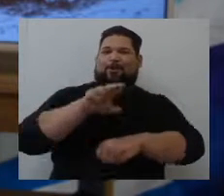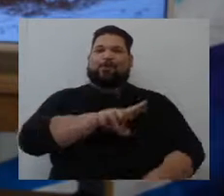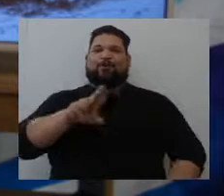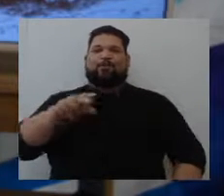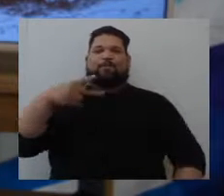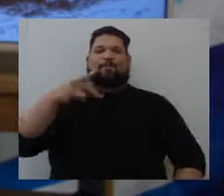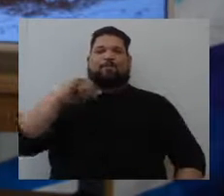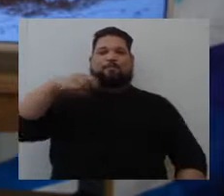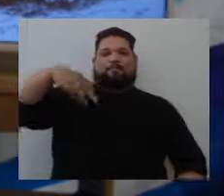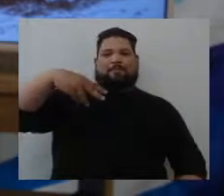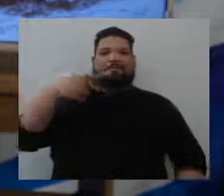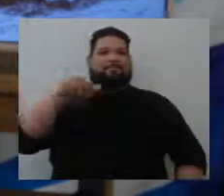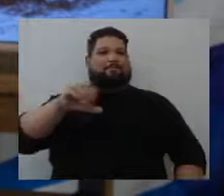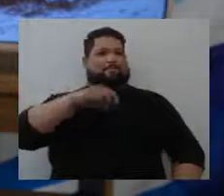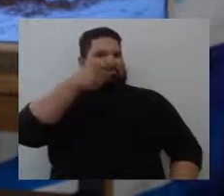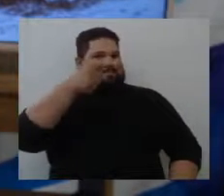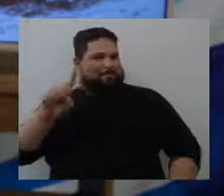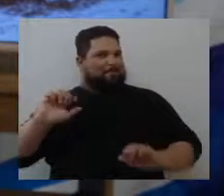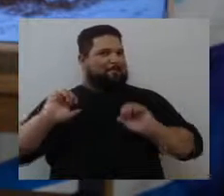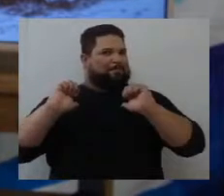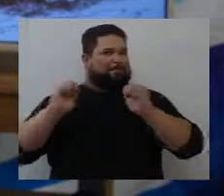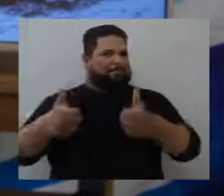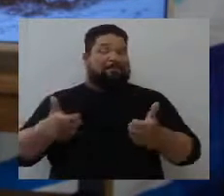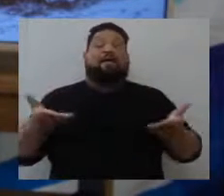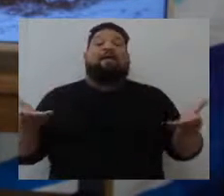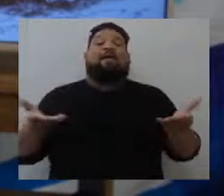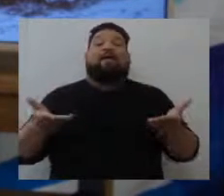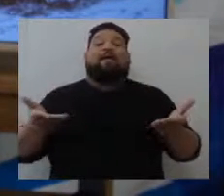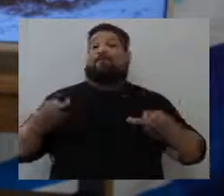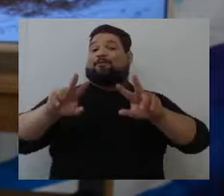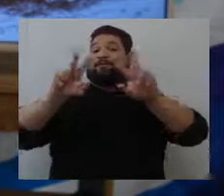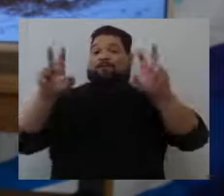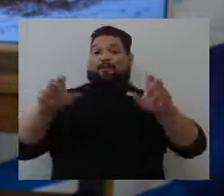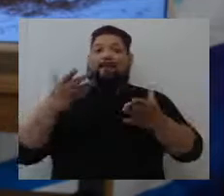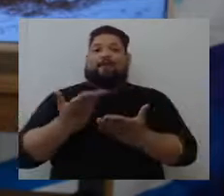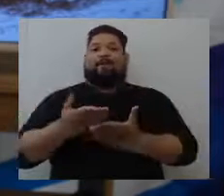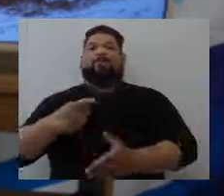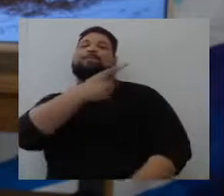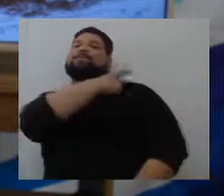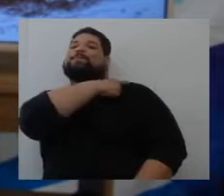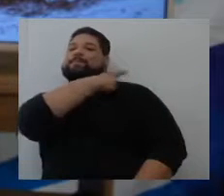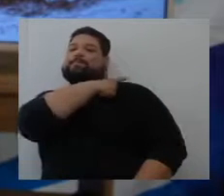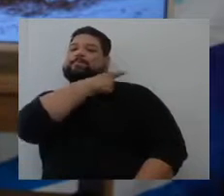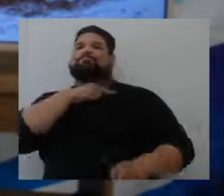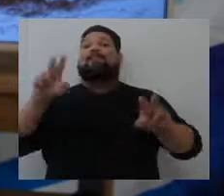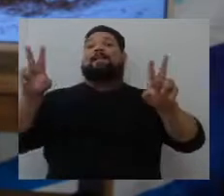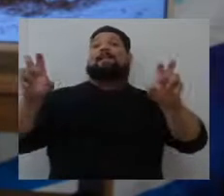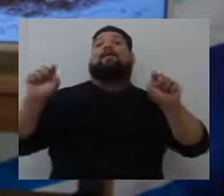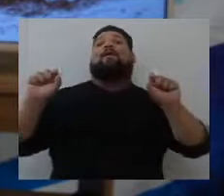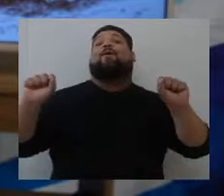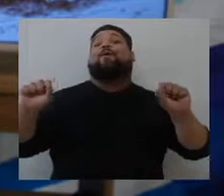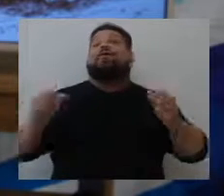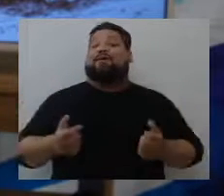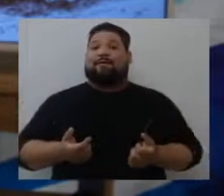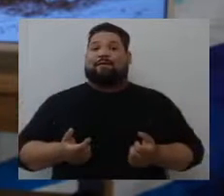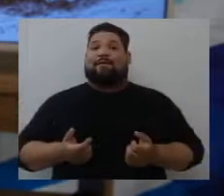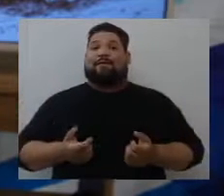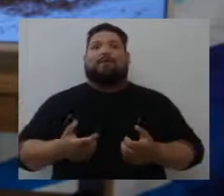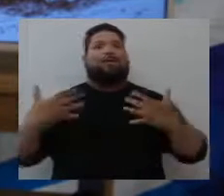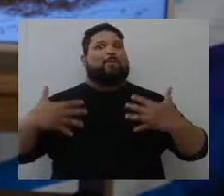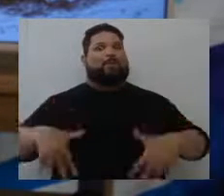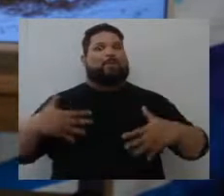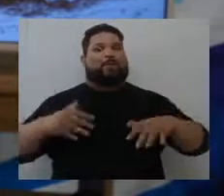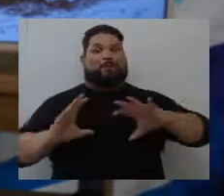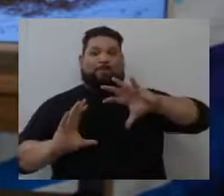de Pimpão. Agora teremos aula do primeiro ano do ensino médio e o assunto de hoje é mundo